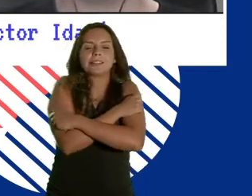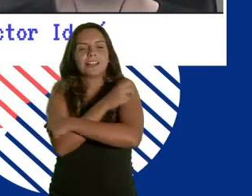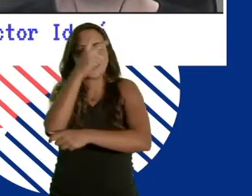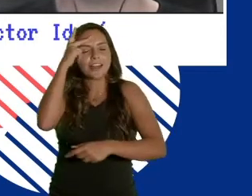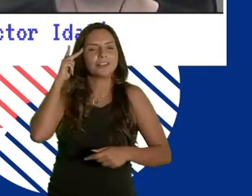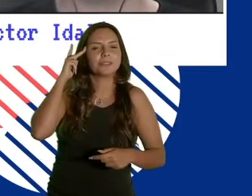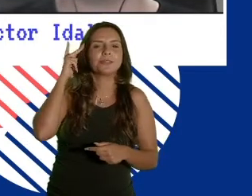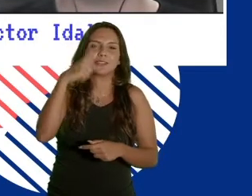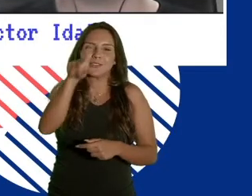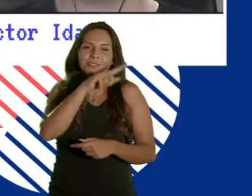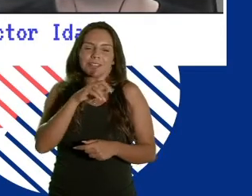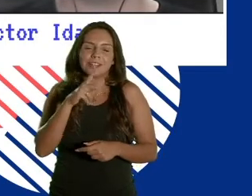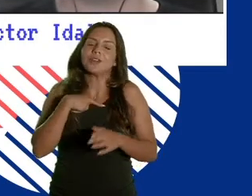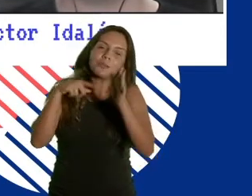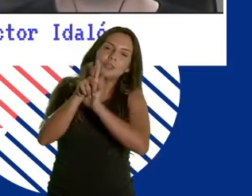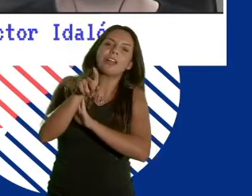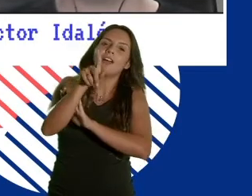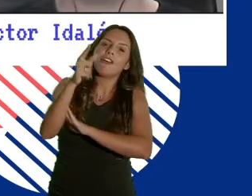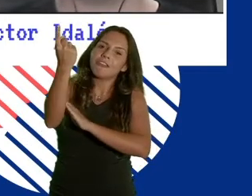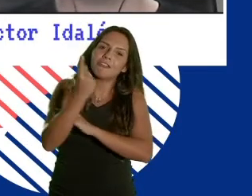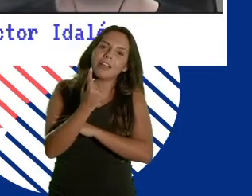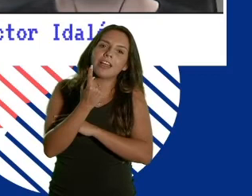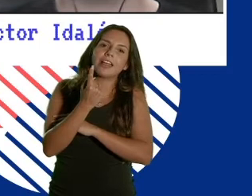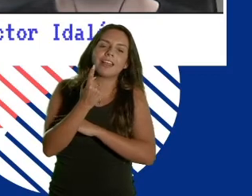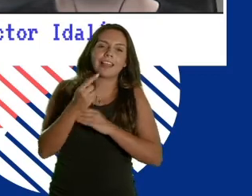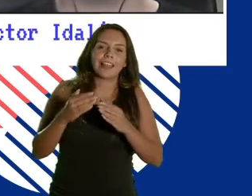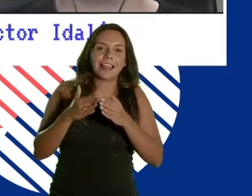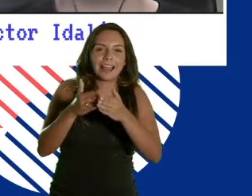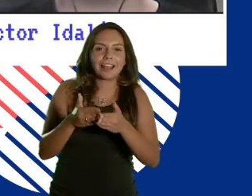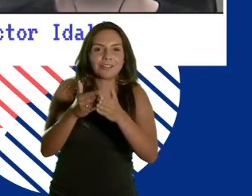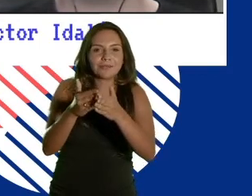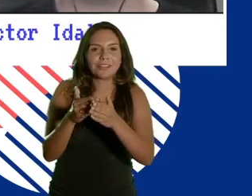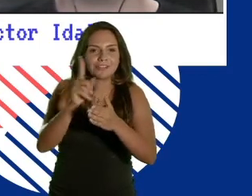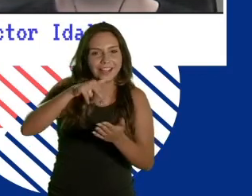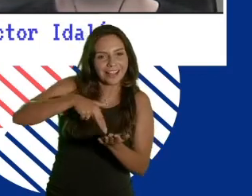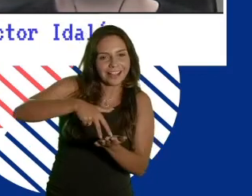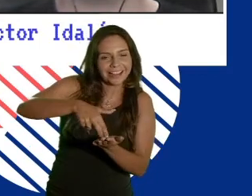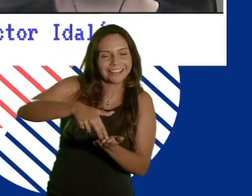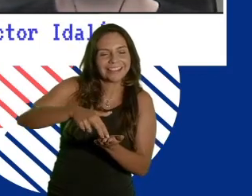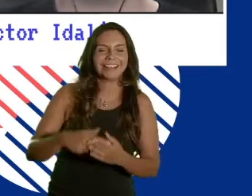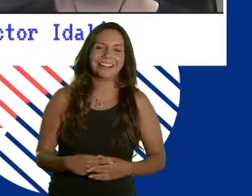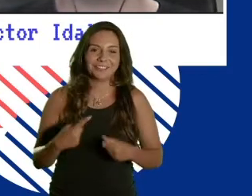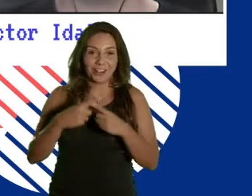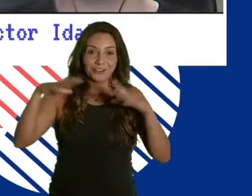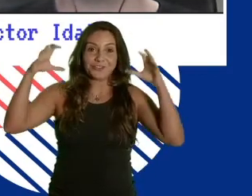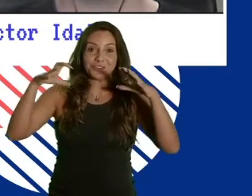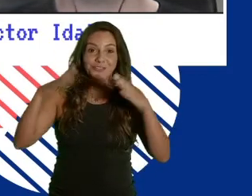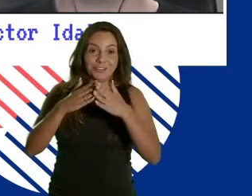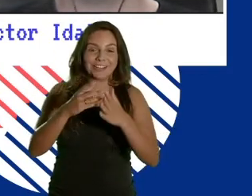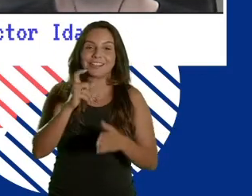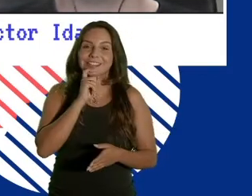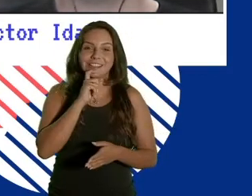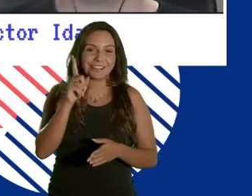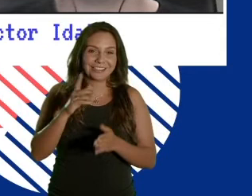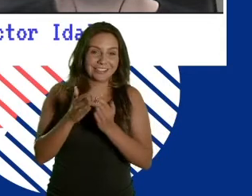tão queridas e perguntava, você veio de canoa? Falou, não, foi andando mesmo, porque o gelo não deixou